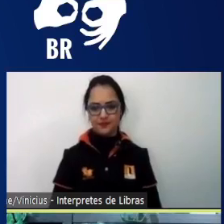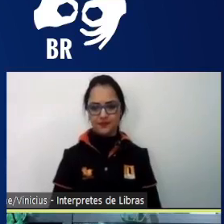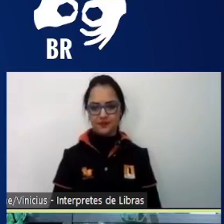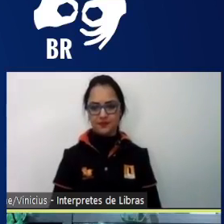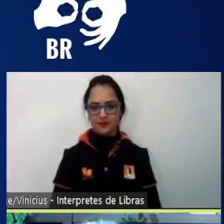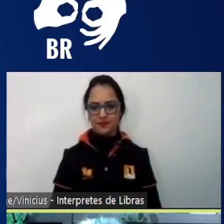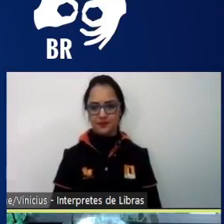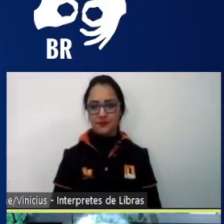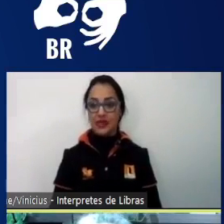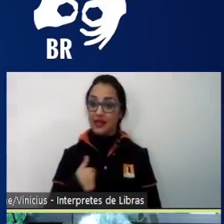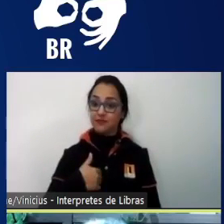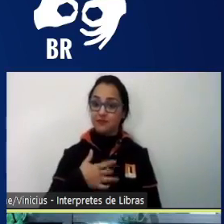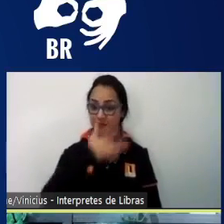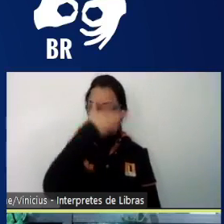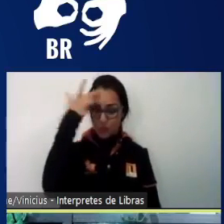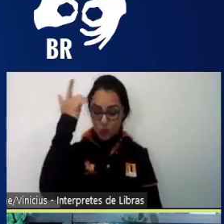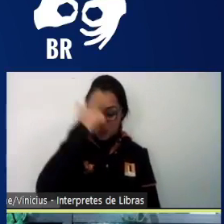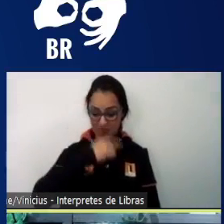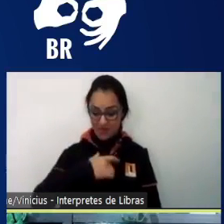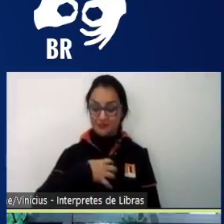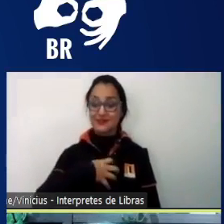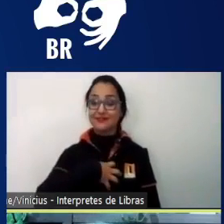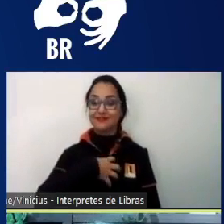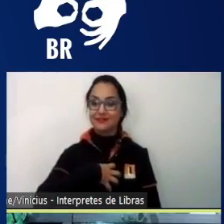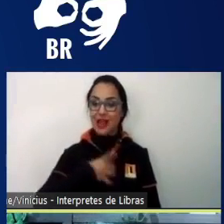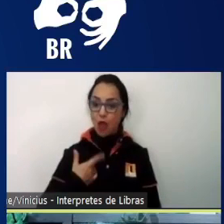de pertencimento.